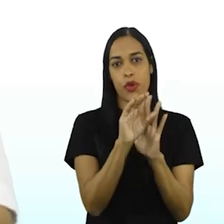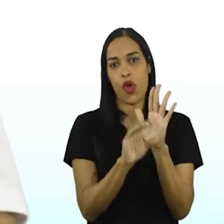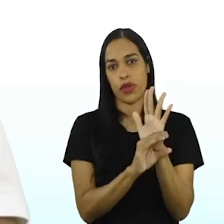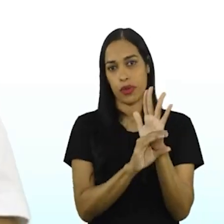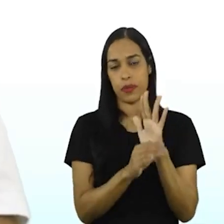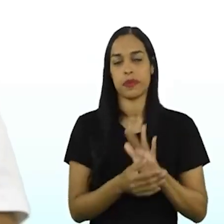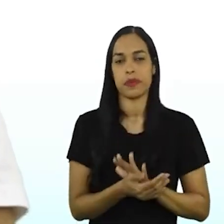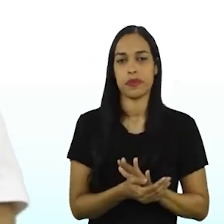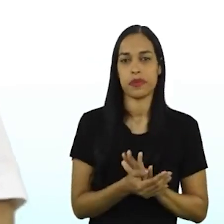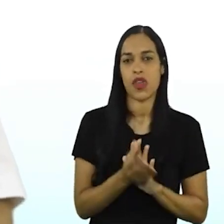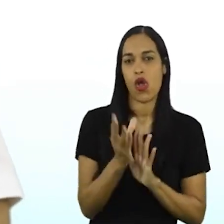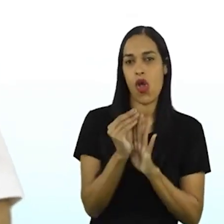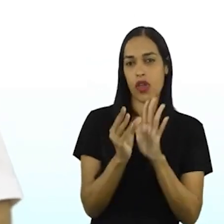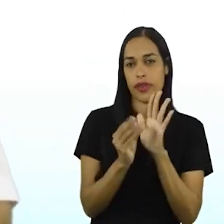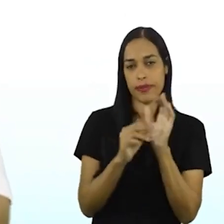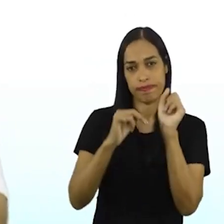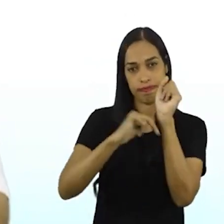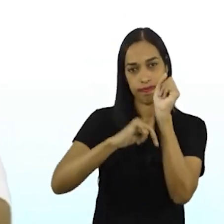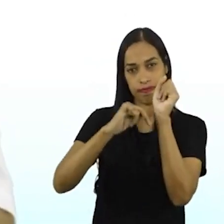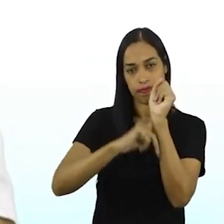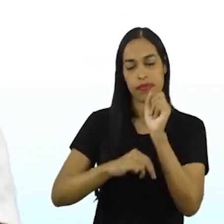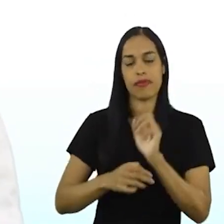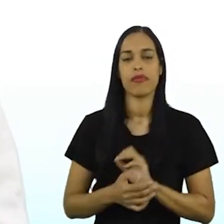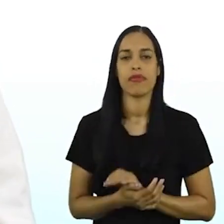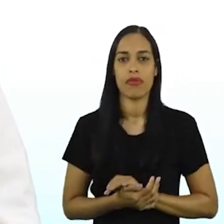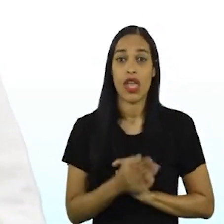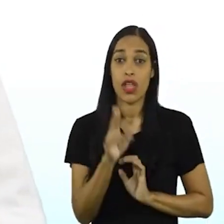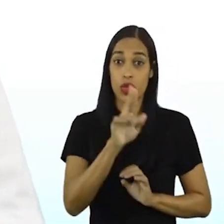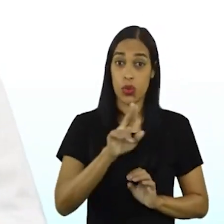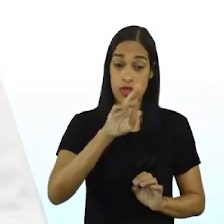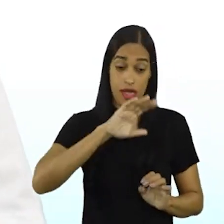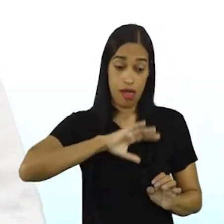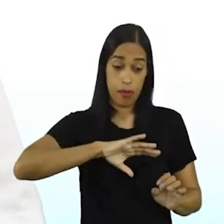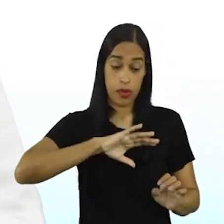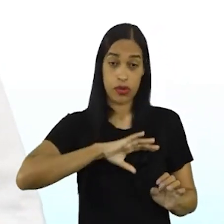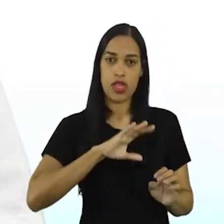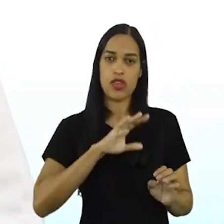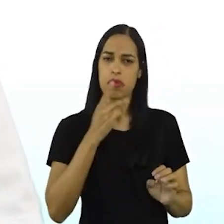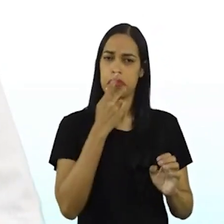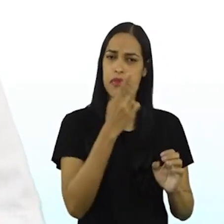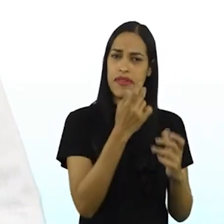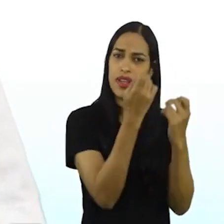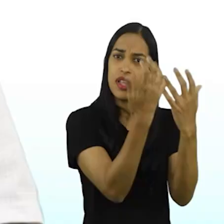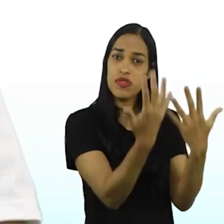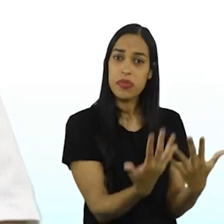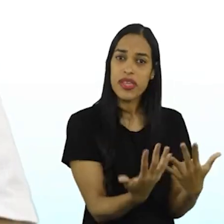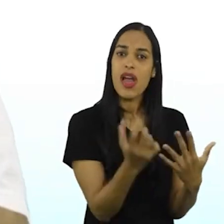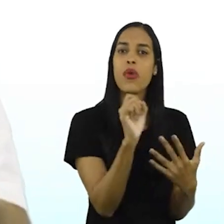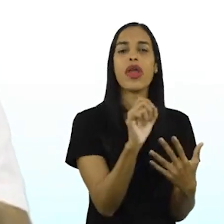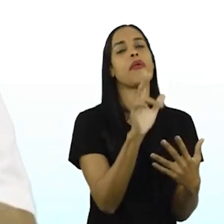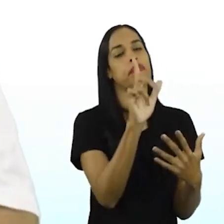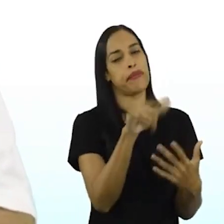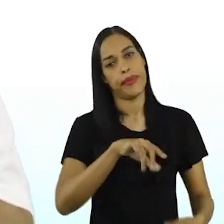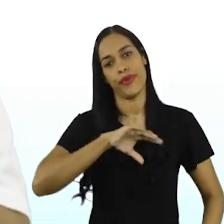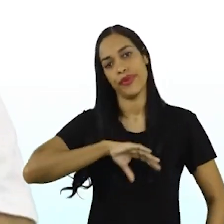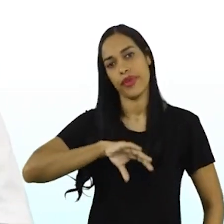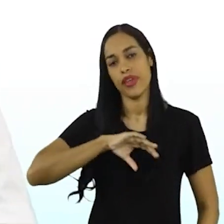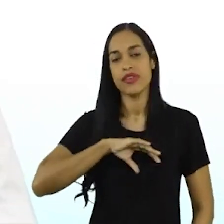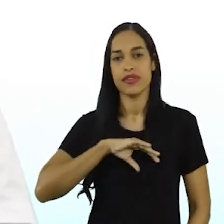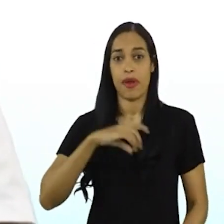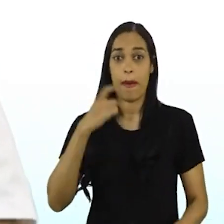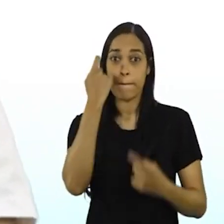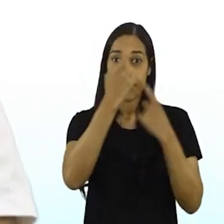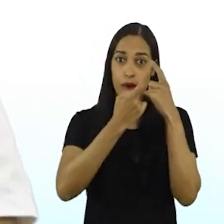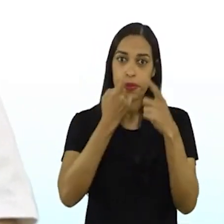usa a língua portuguesa para falar da própria língua portuguesa, não é? A preocupação dele é com o código